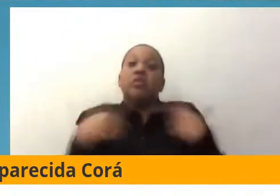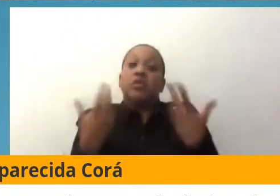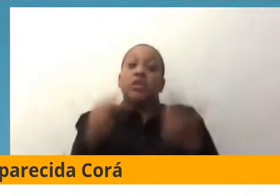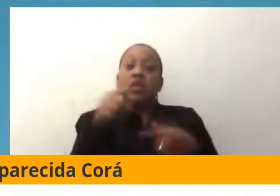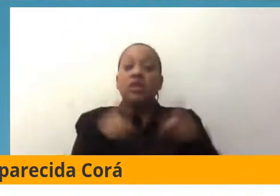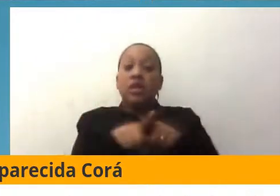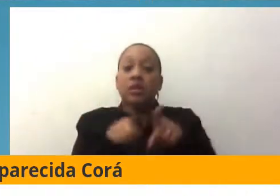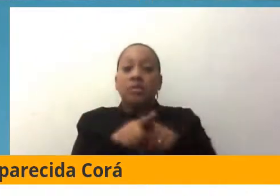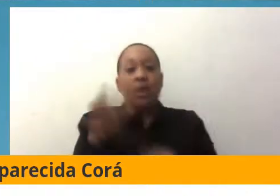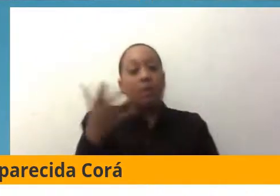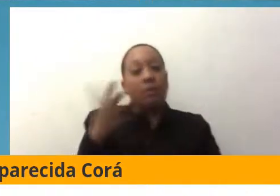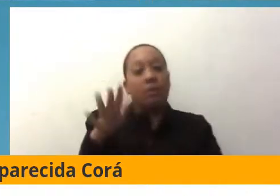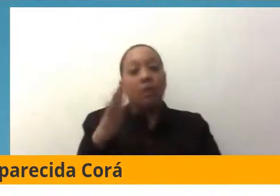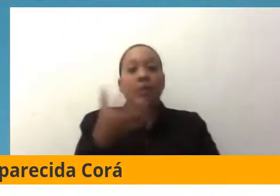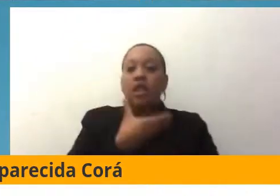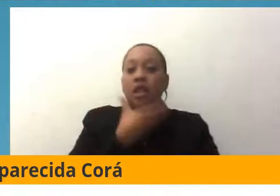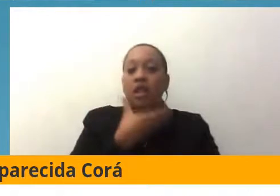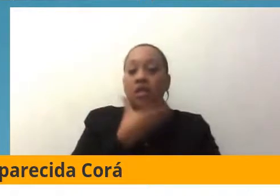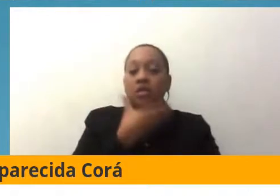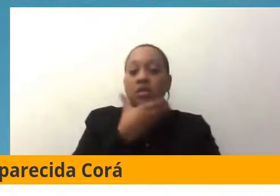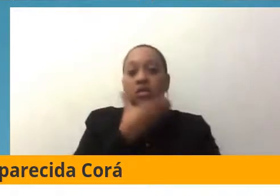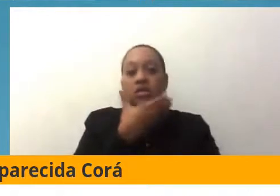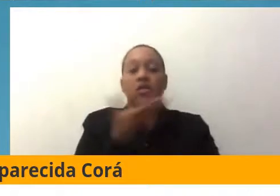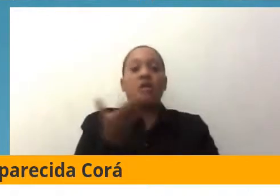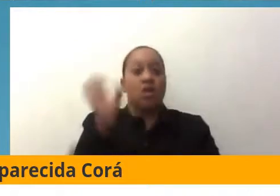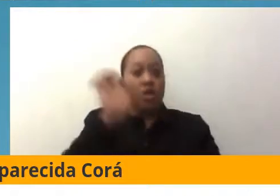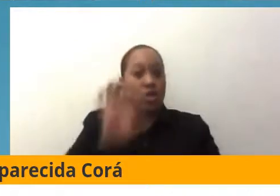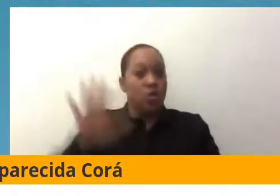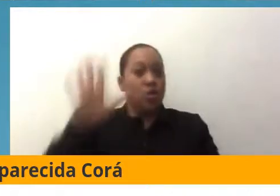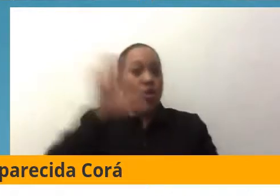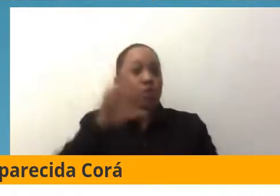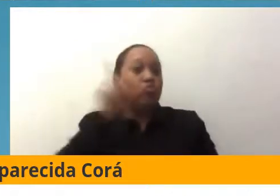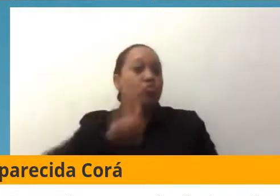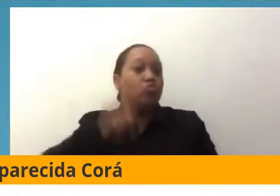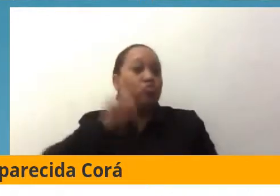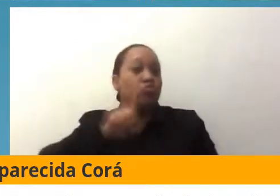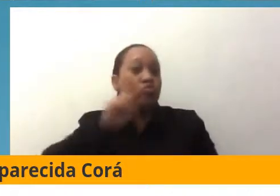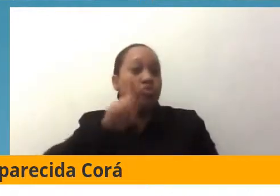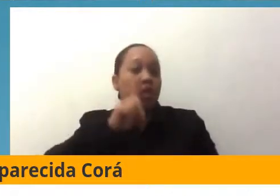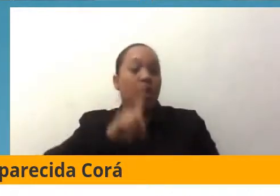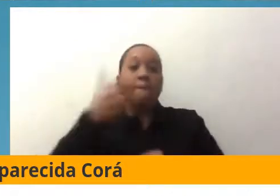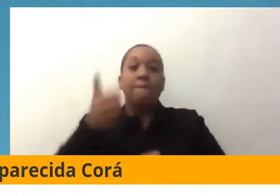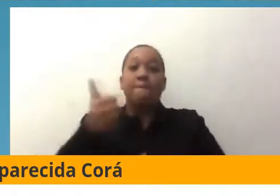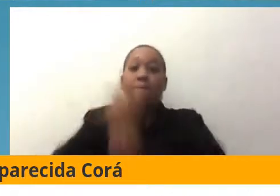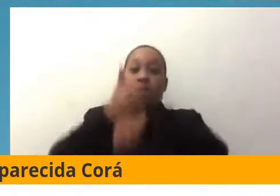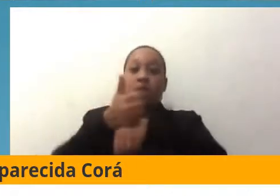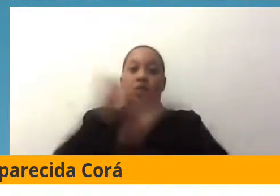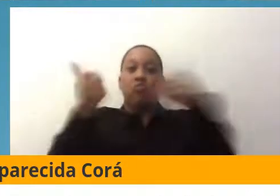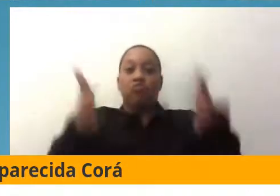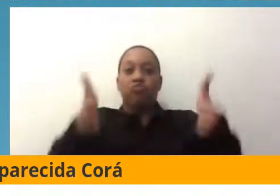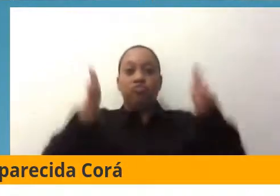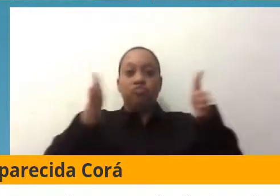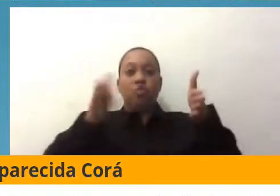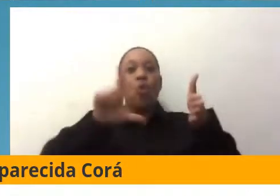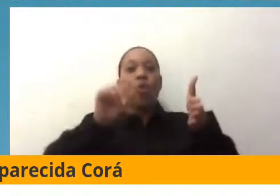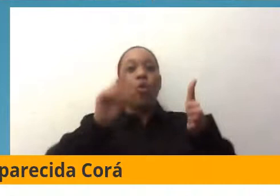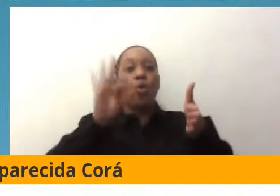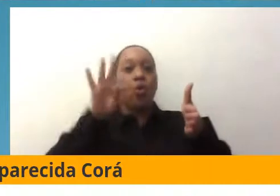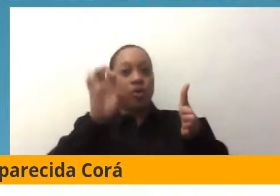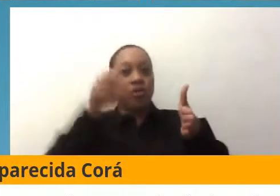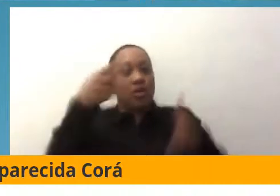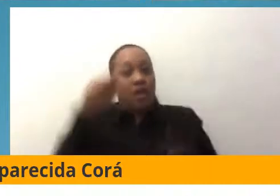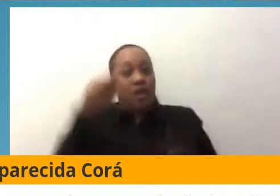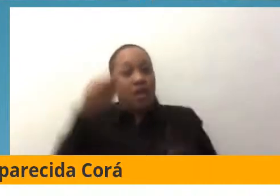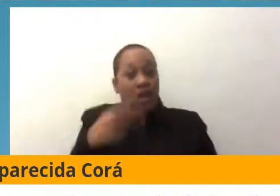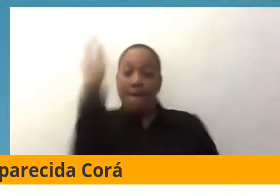os Estados Unidos devem pegar o primeiro lote, e eu acredito que a gente aqui no Brasil deve começar a vacinação